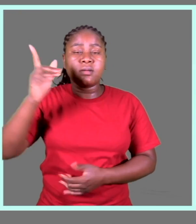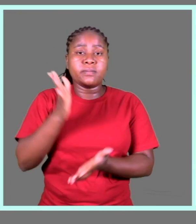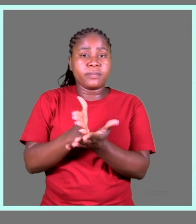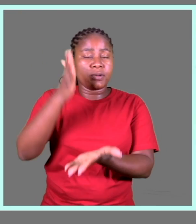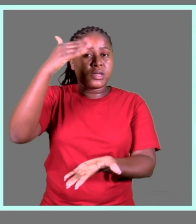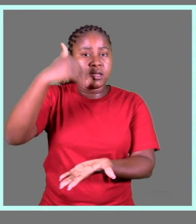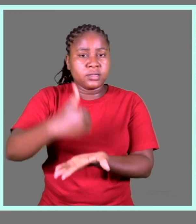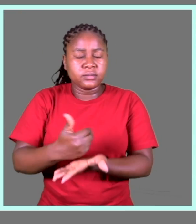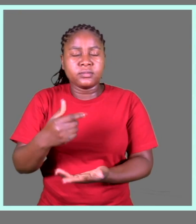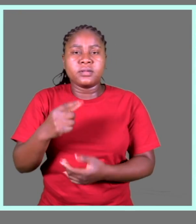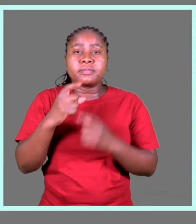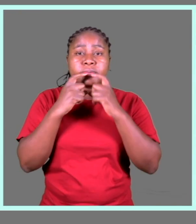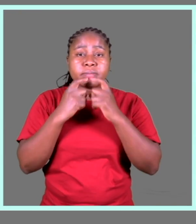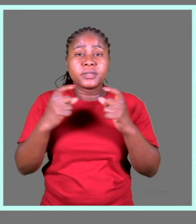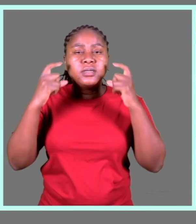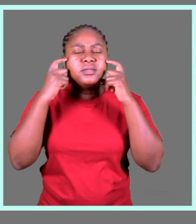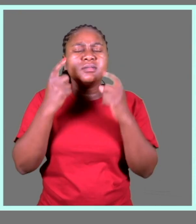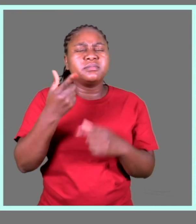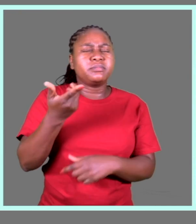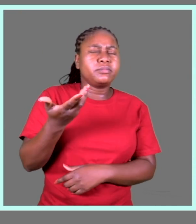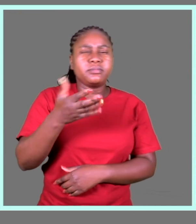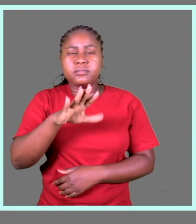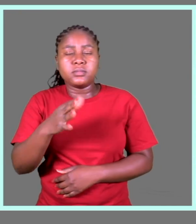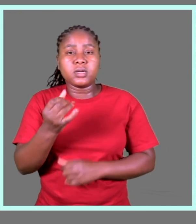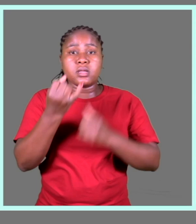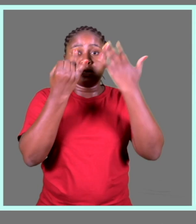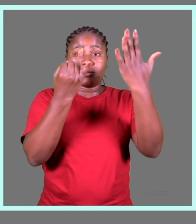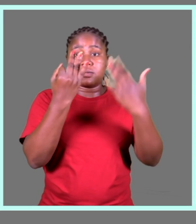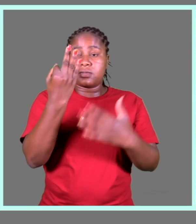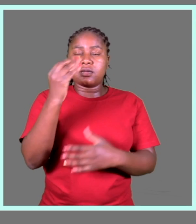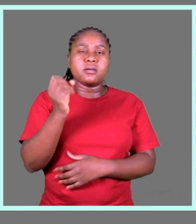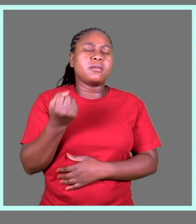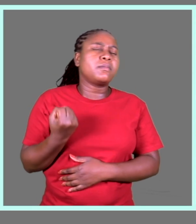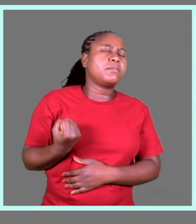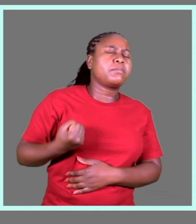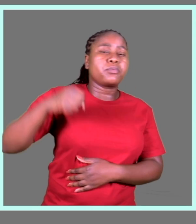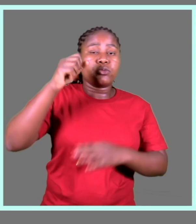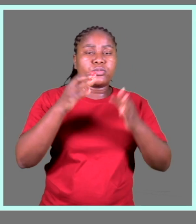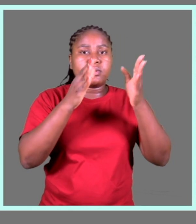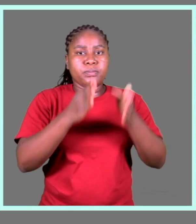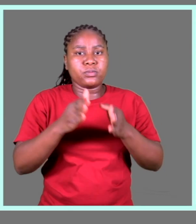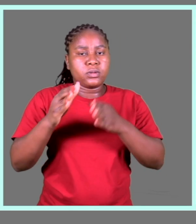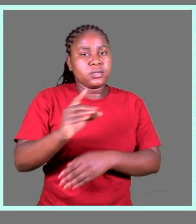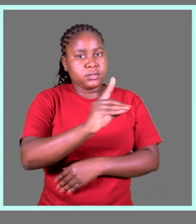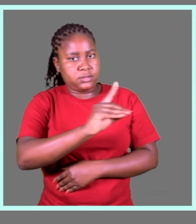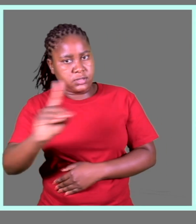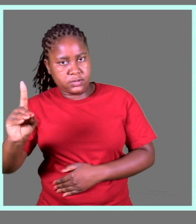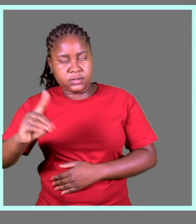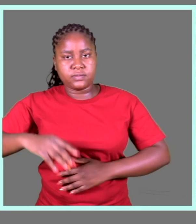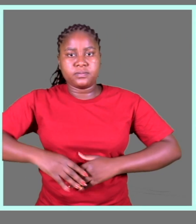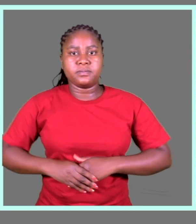de Estatística, existem em Moçambique perto de 730 mil pessoas com deficiência.